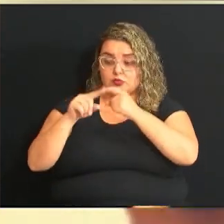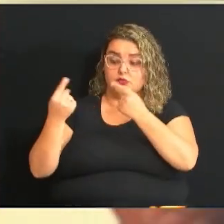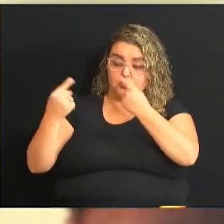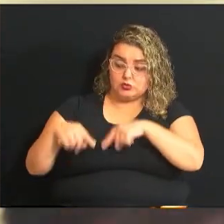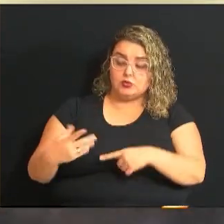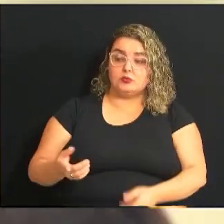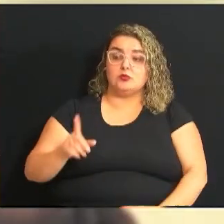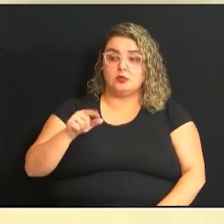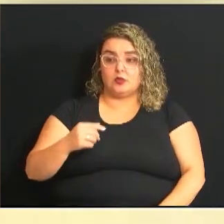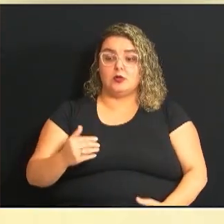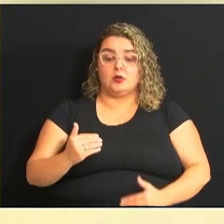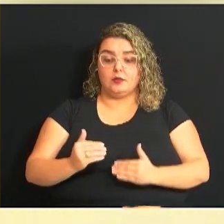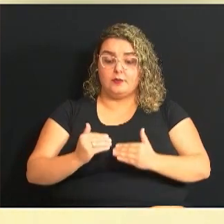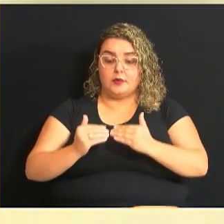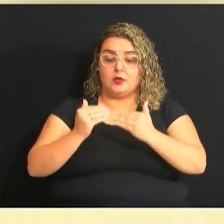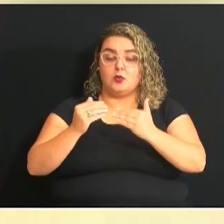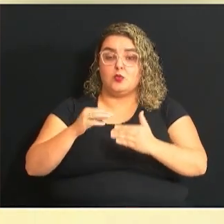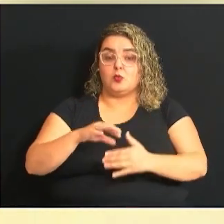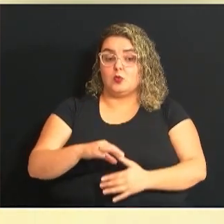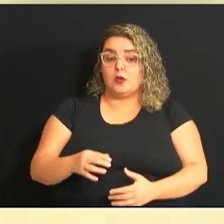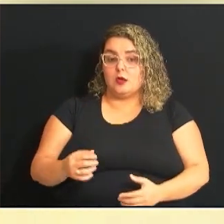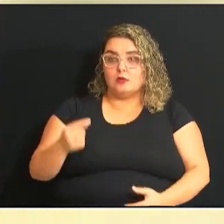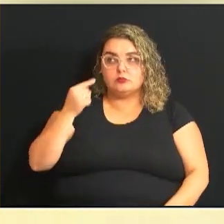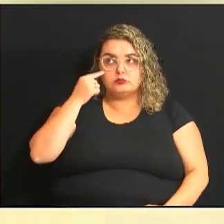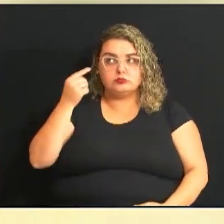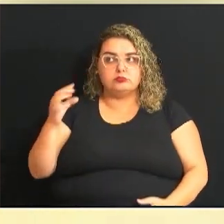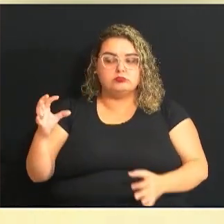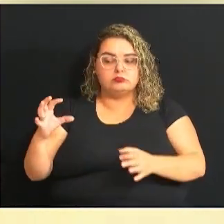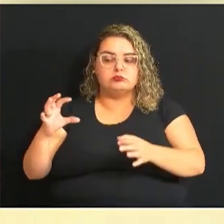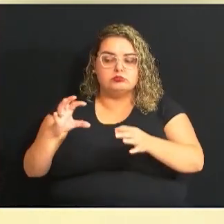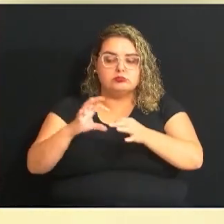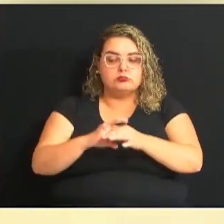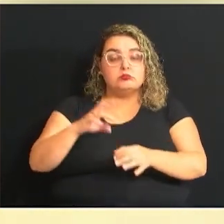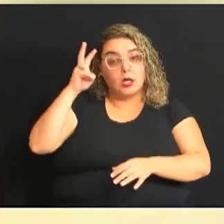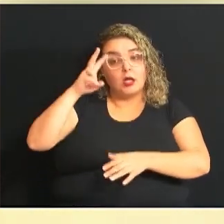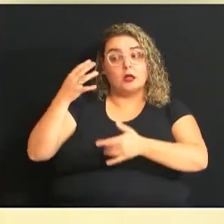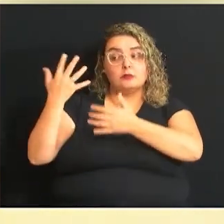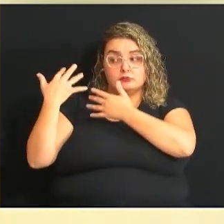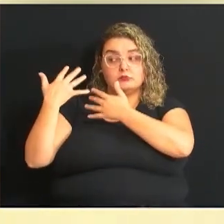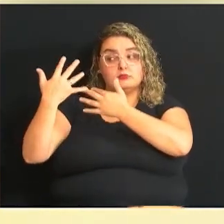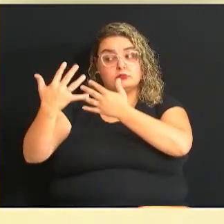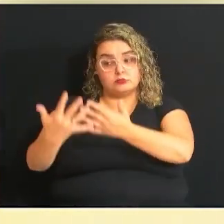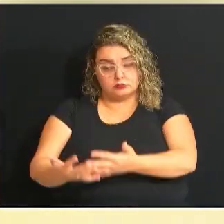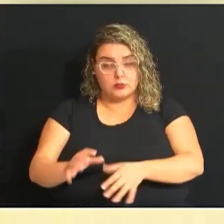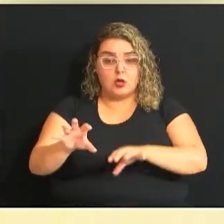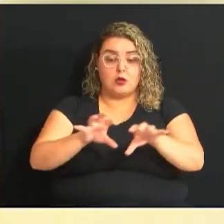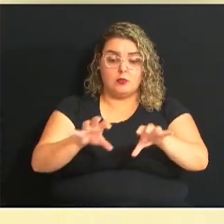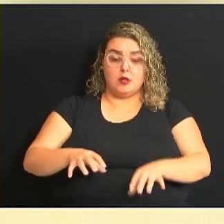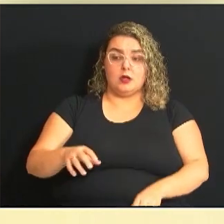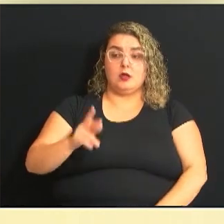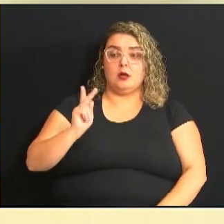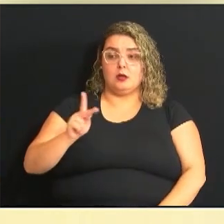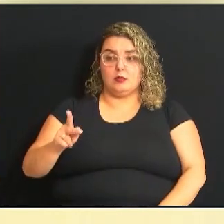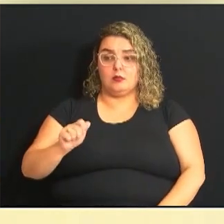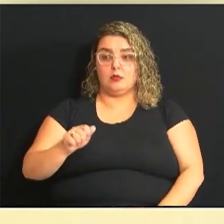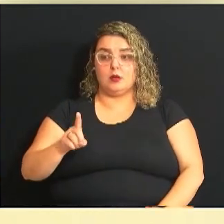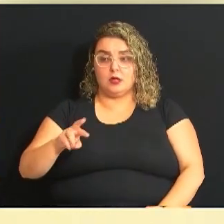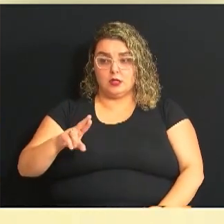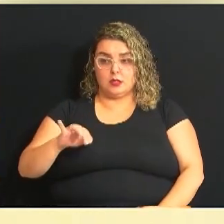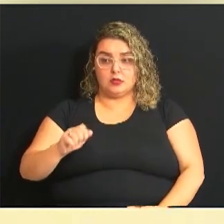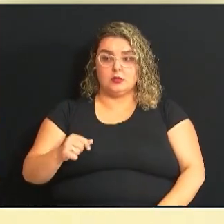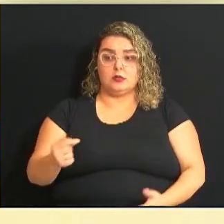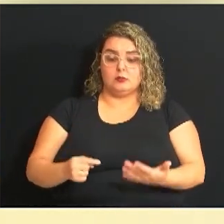nossas desafios é construir os nexos das coisas, né? Então, essa questão histórica que foi trazida, o próprio mapeamento que a